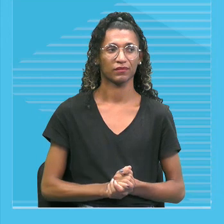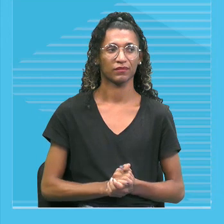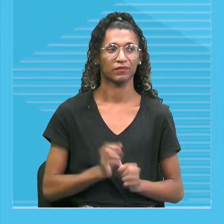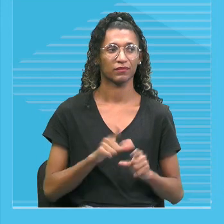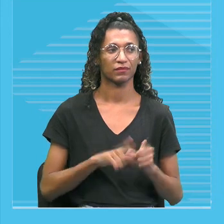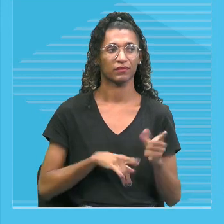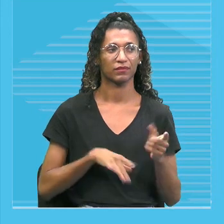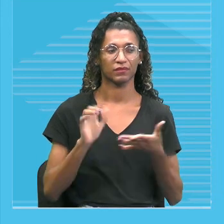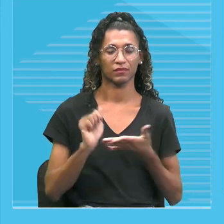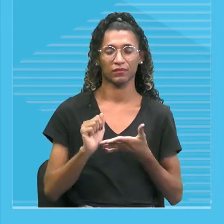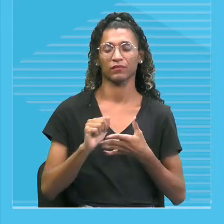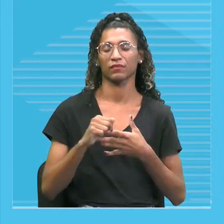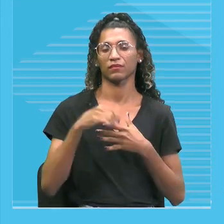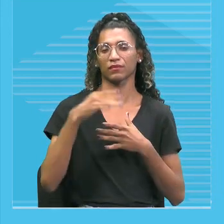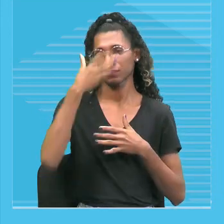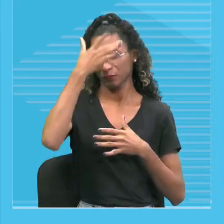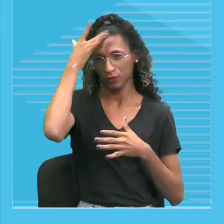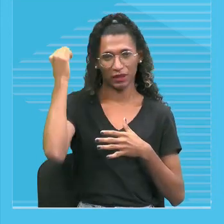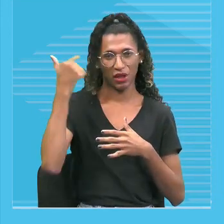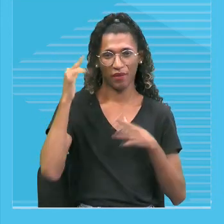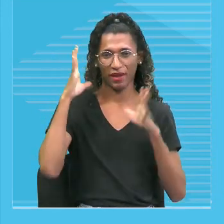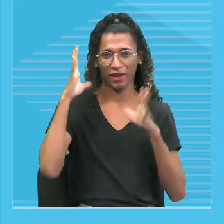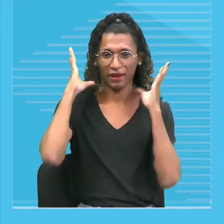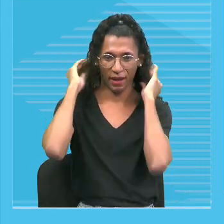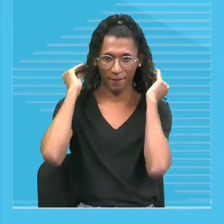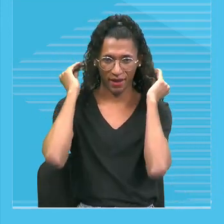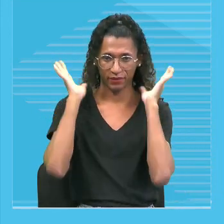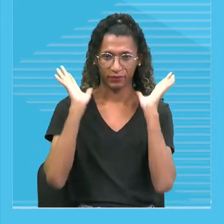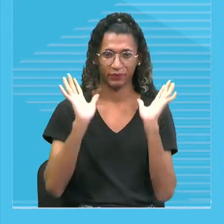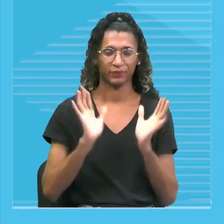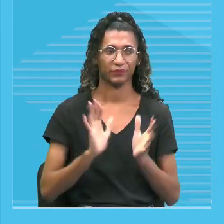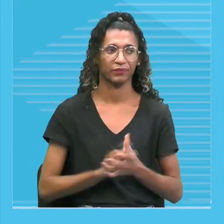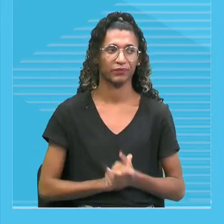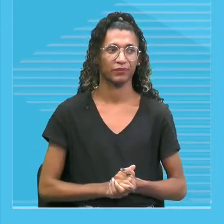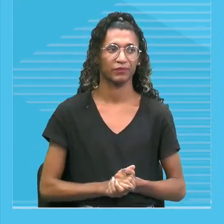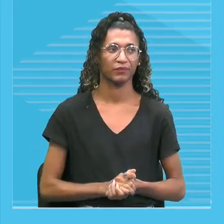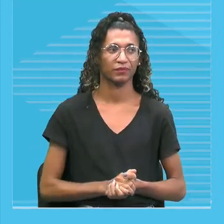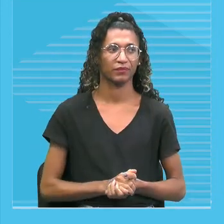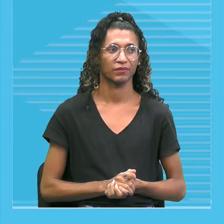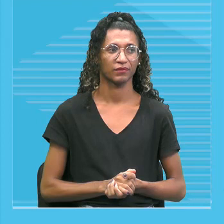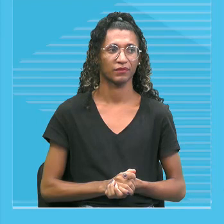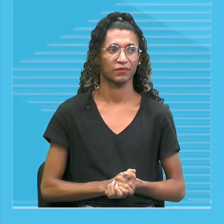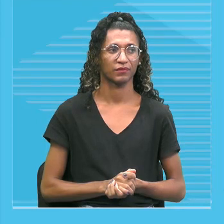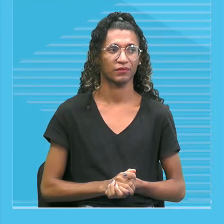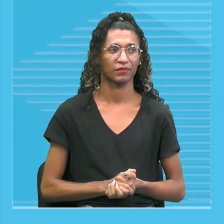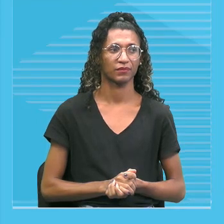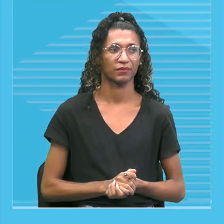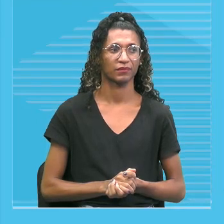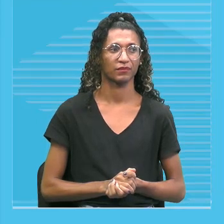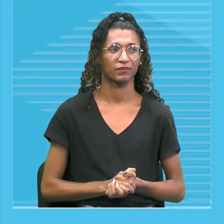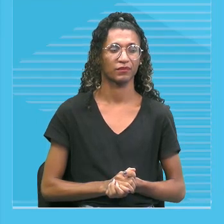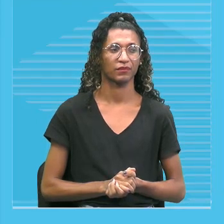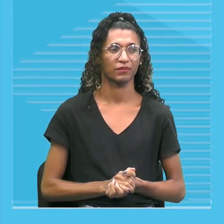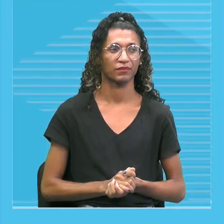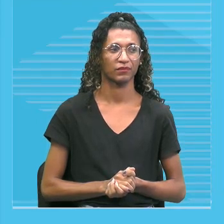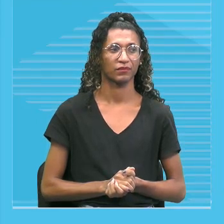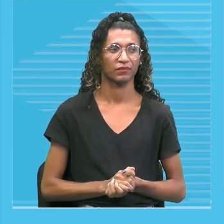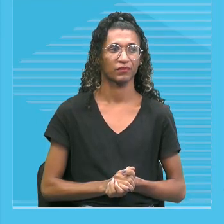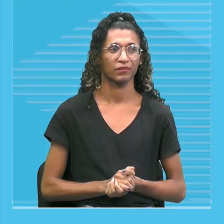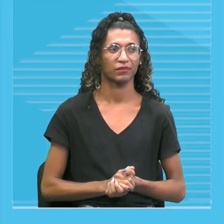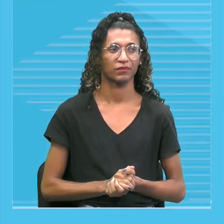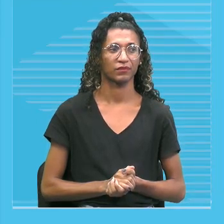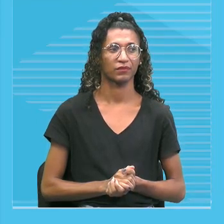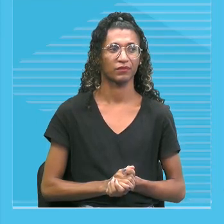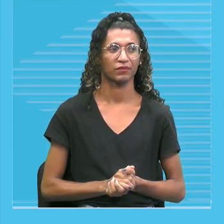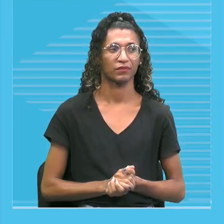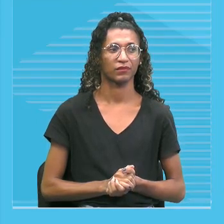careca na letra c e inovada quer dizer zangada grávida